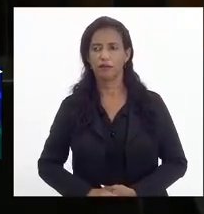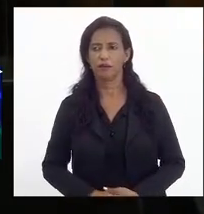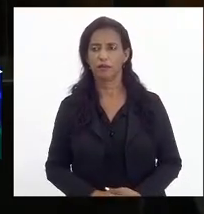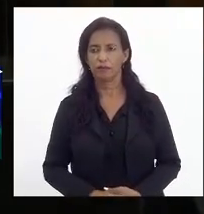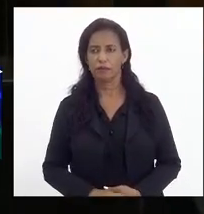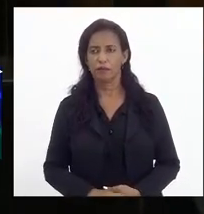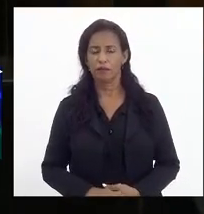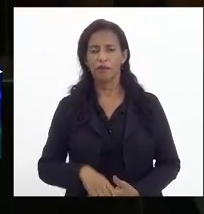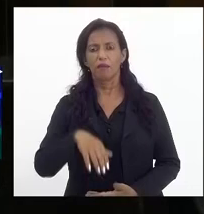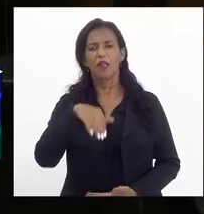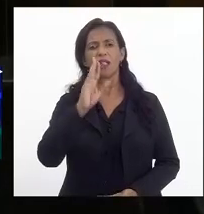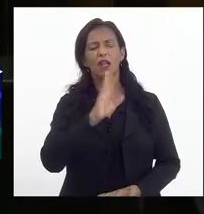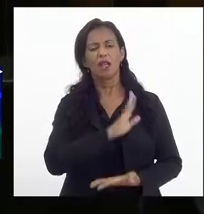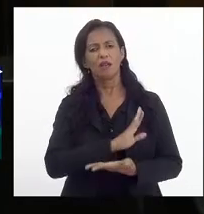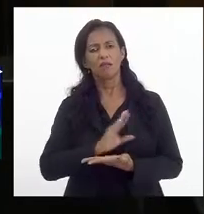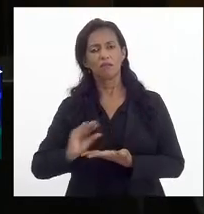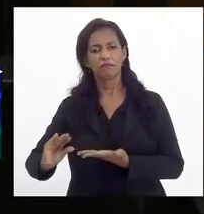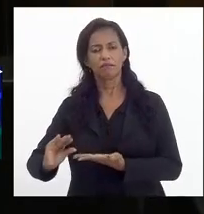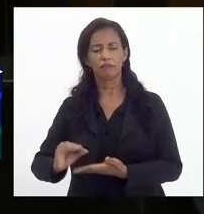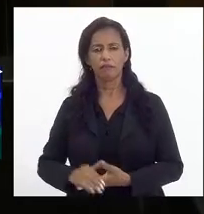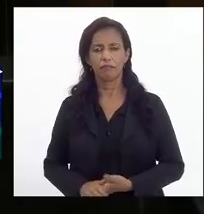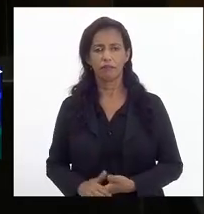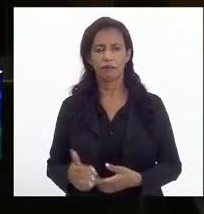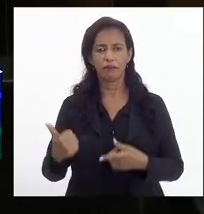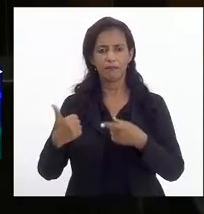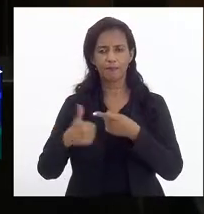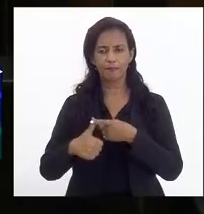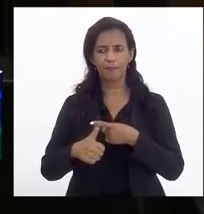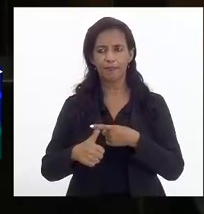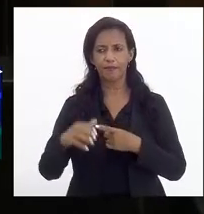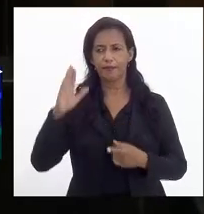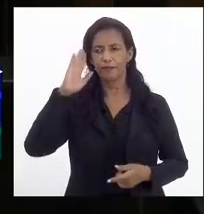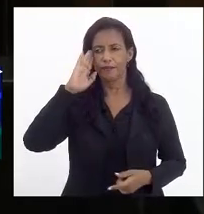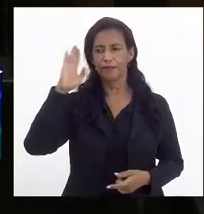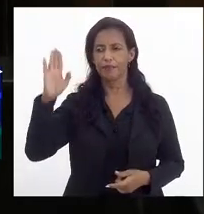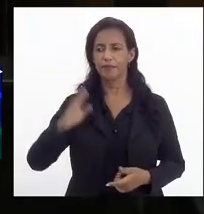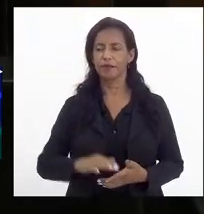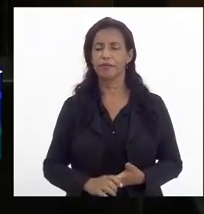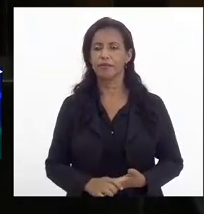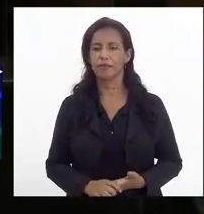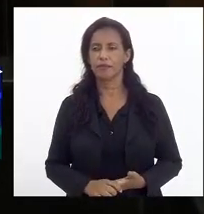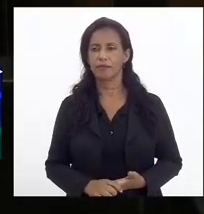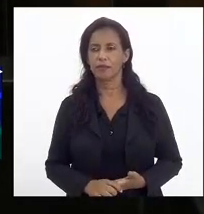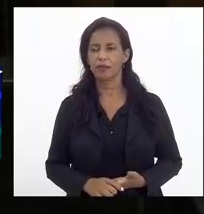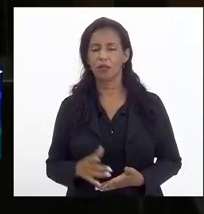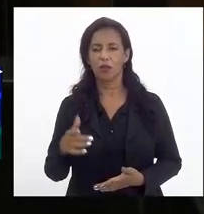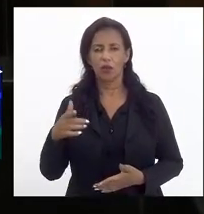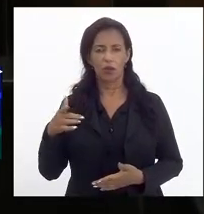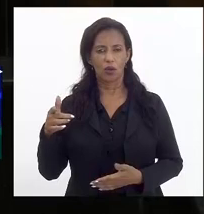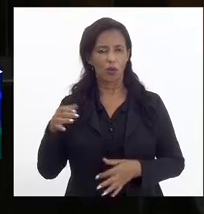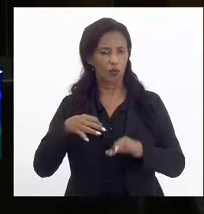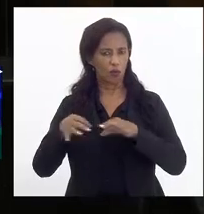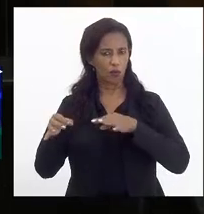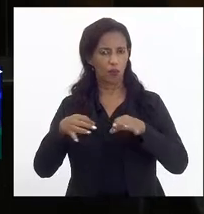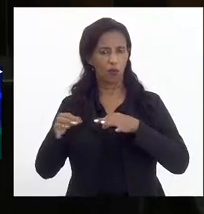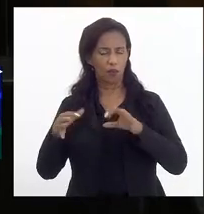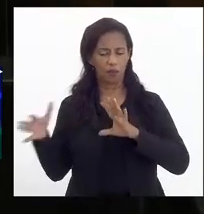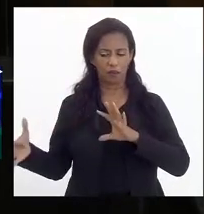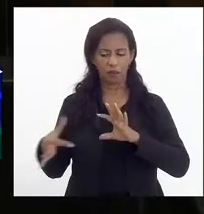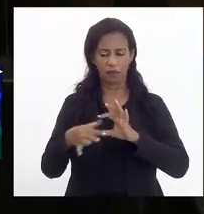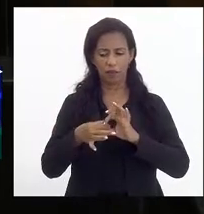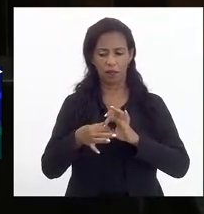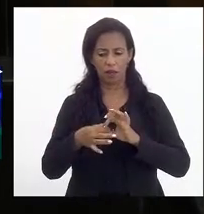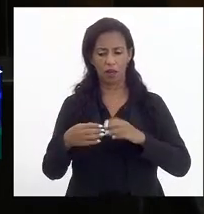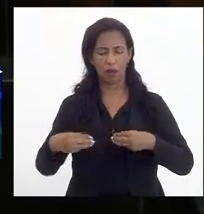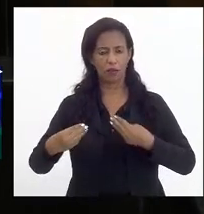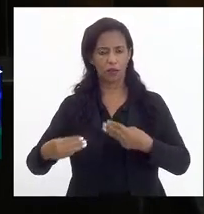quem será afetado bom primeiro o principal órgão federal de fomento à pesquisa do Brasil obviamente vinculado ao